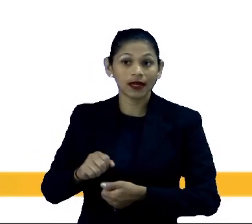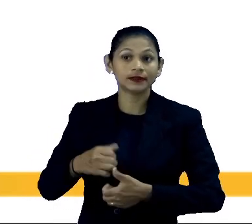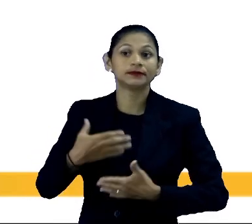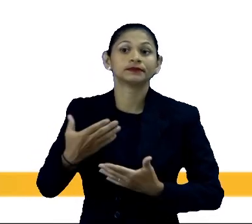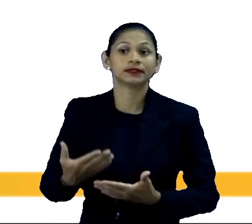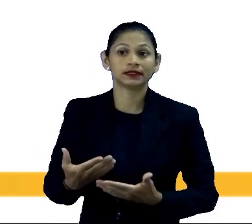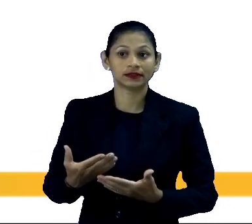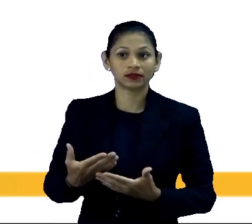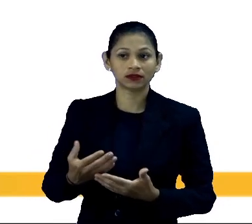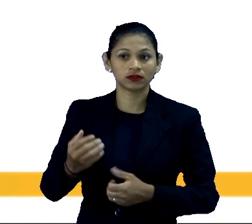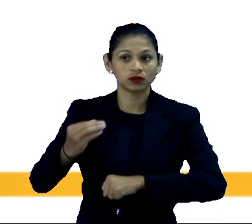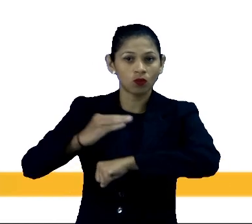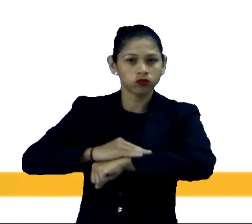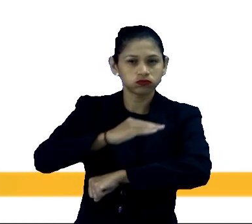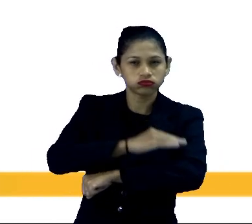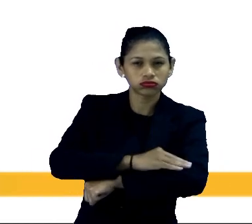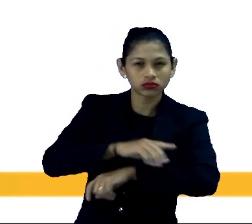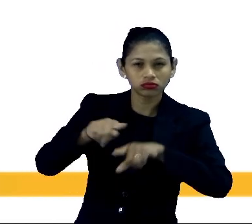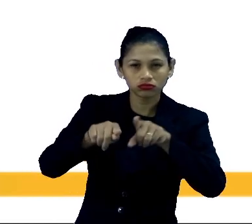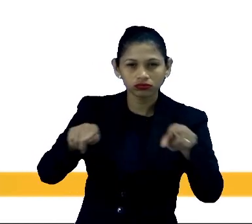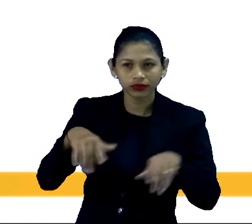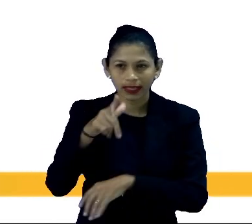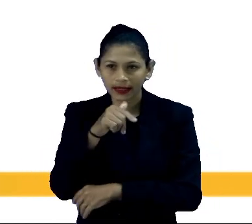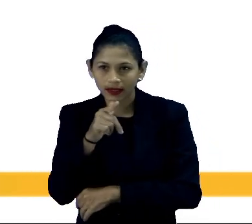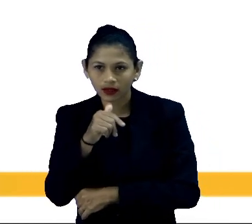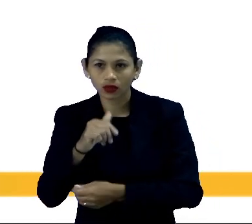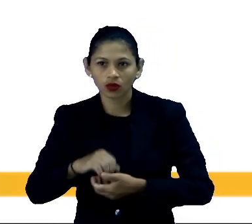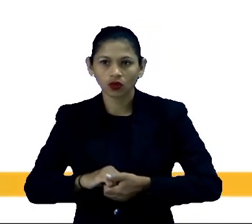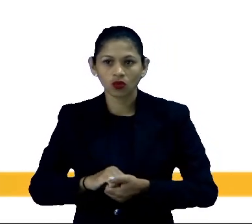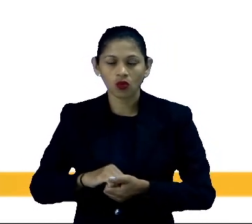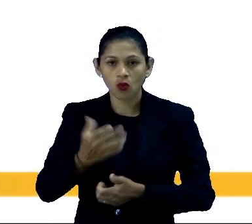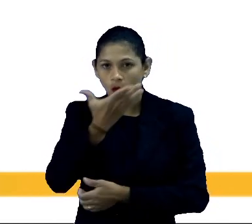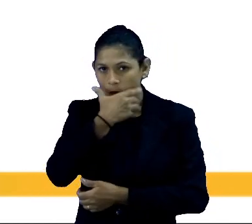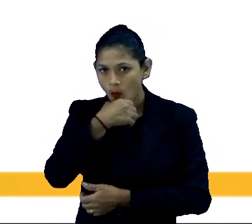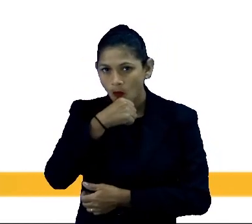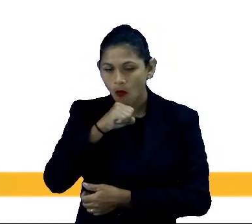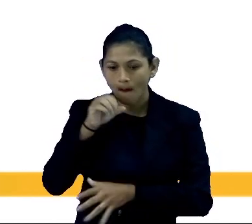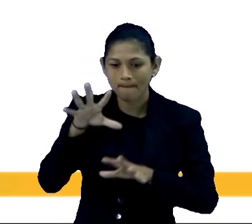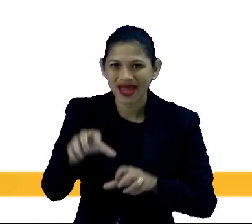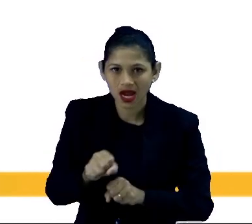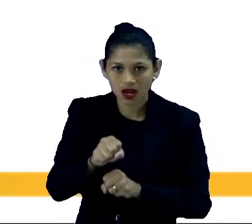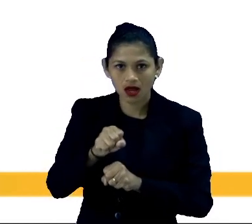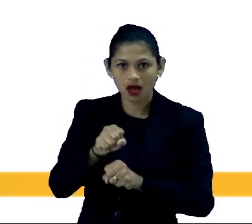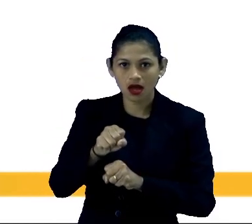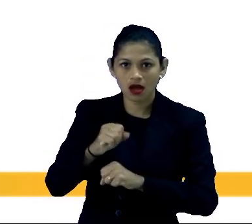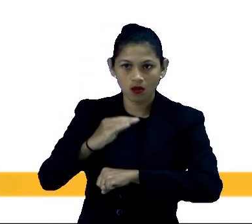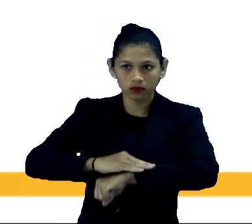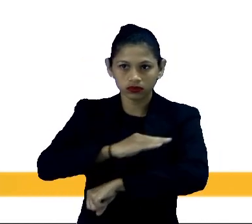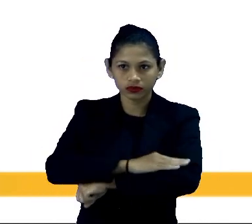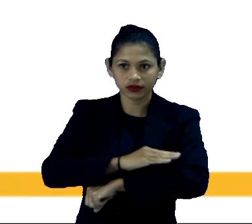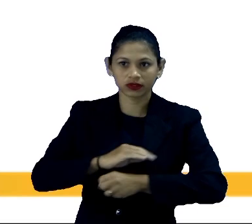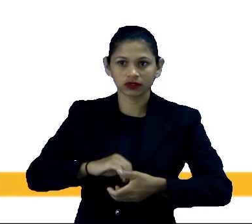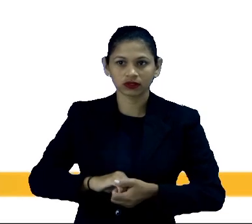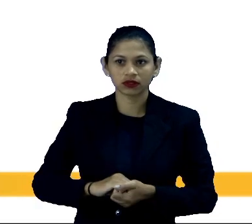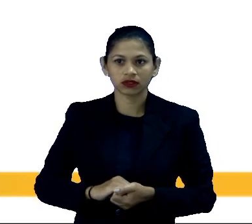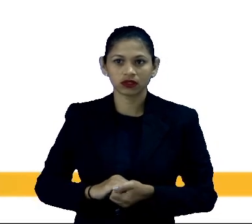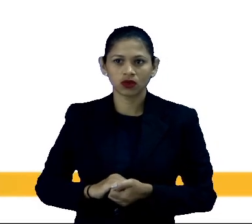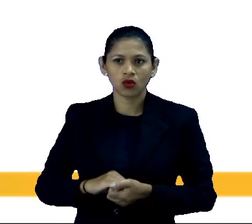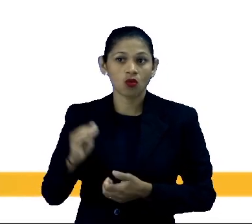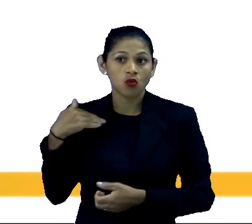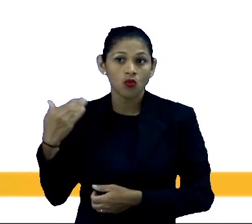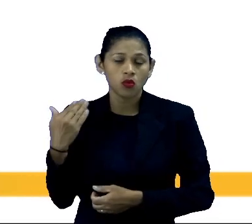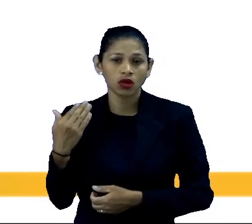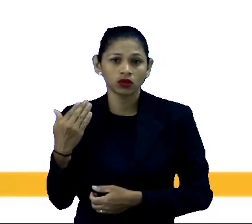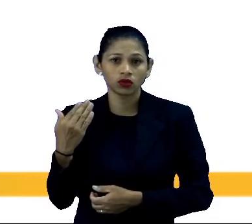ter agarrado o sapo. C, quando queriam furar o sapo. Ou D, ao rebolar o sapo na